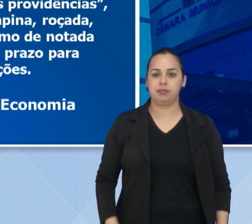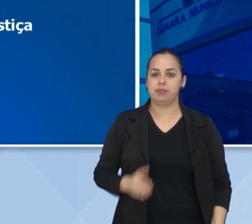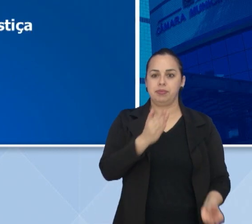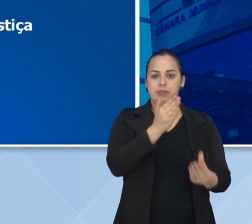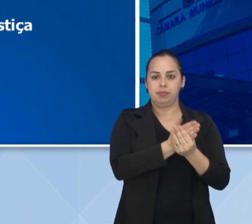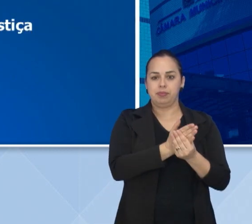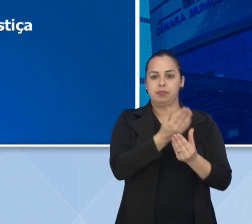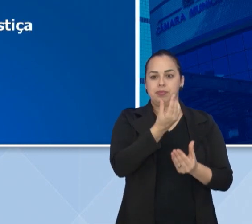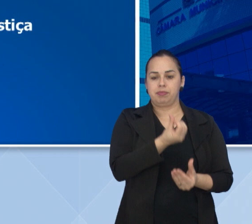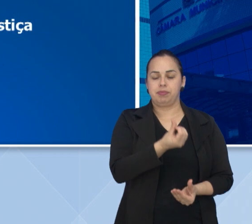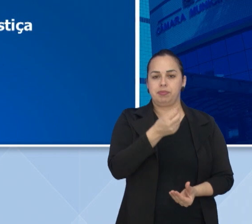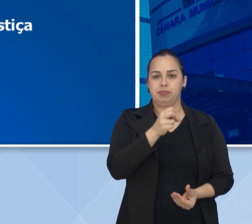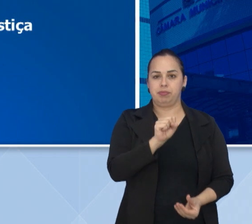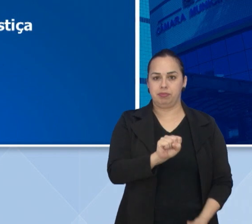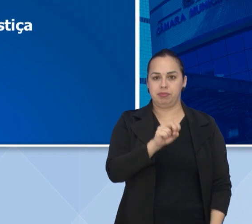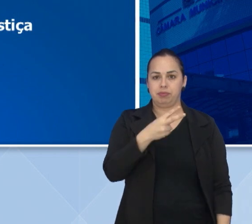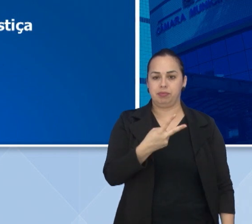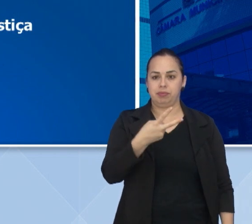Processo número